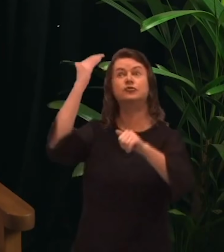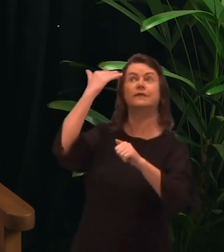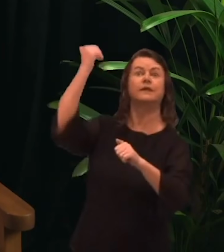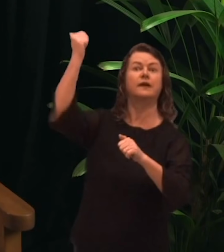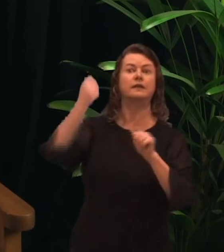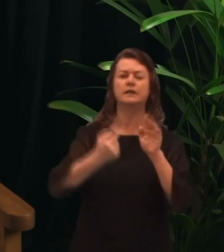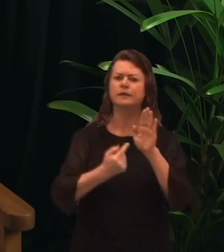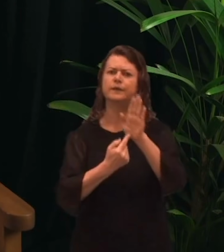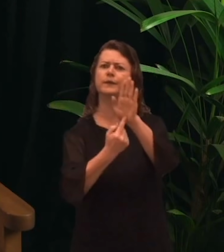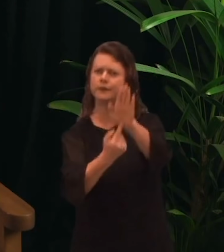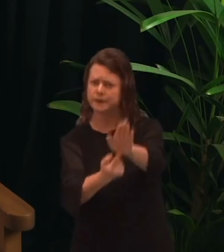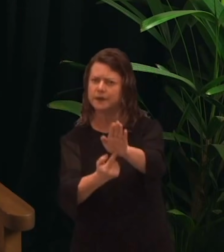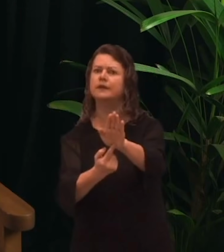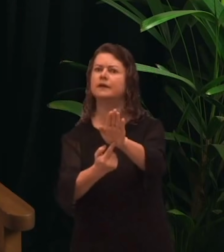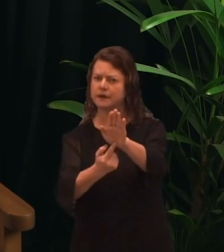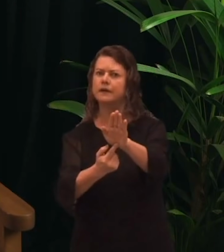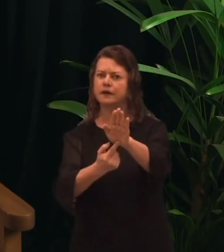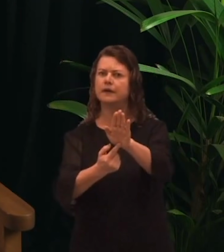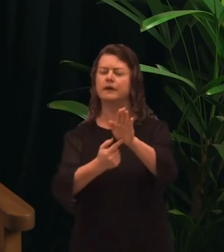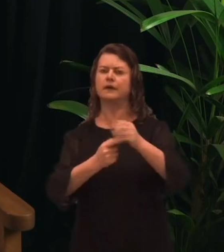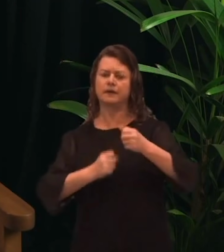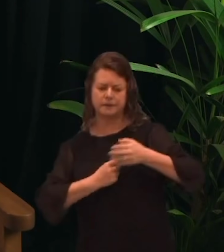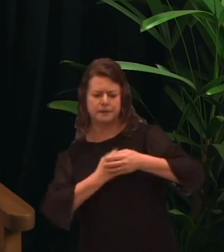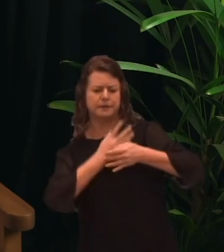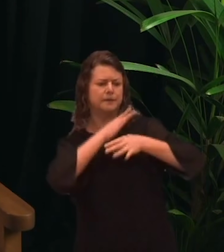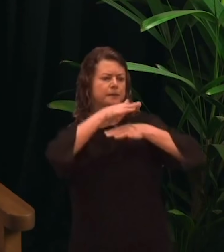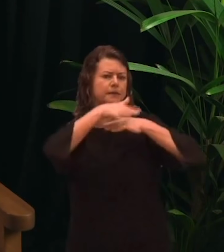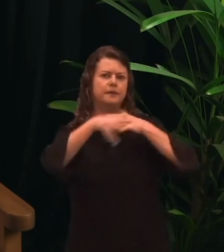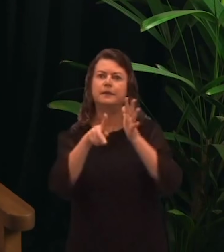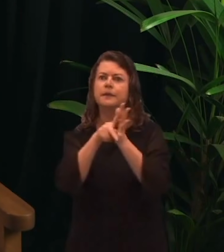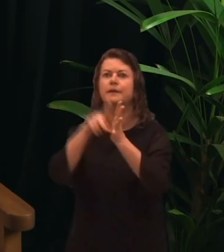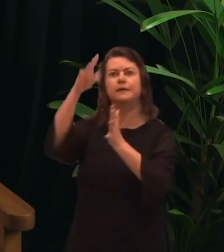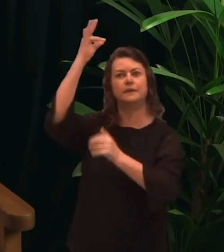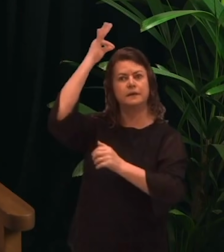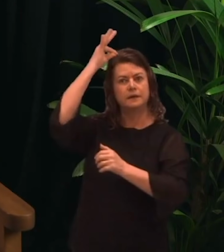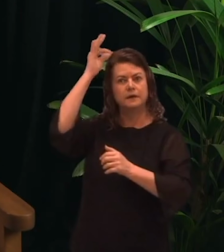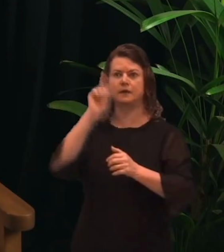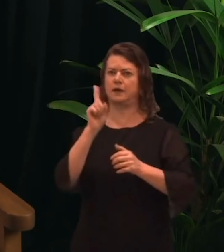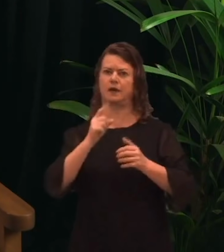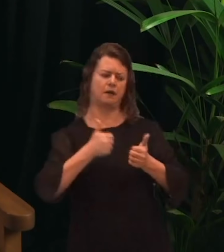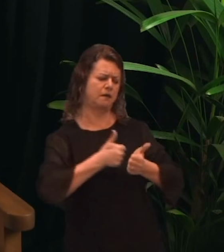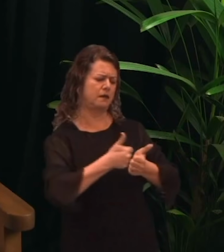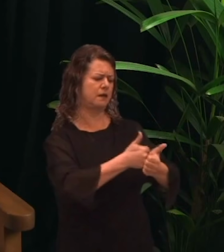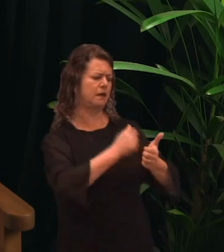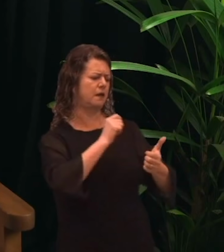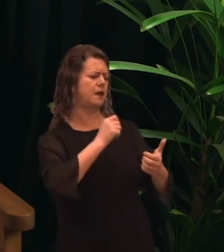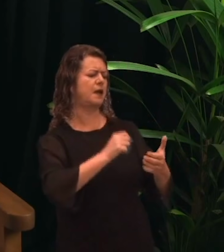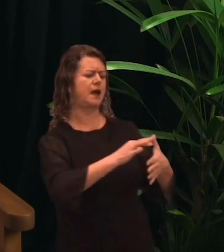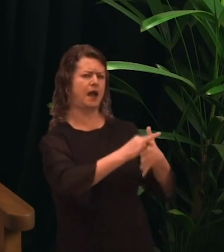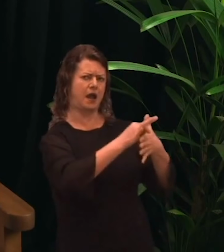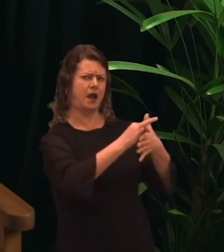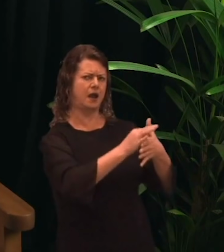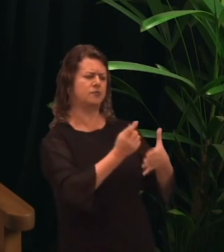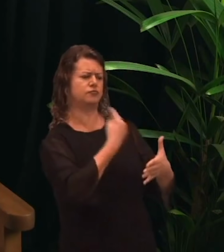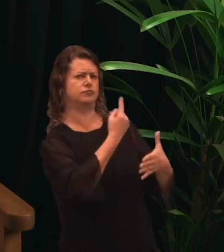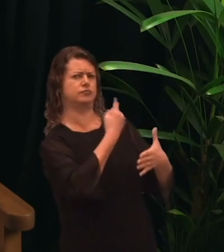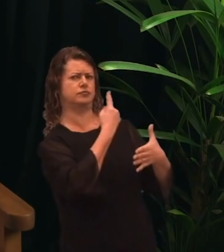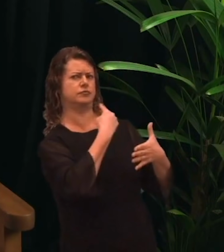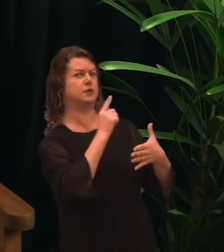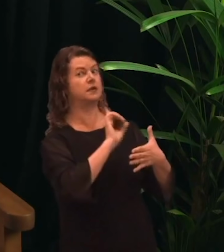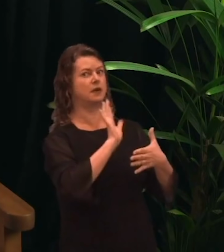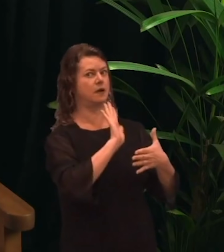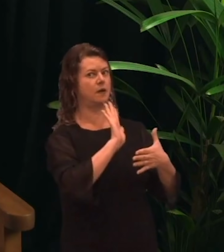você, nós somos chamados a evidenciar os frutos do Espírito e assim jamais satisfaremos os